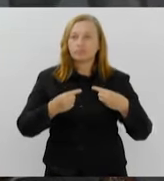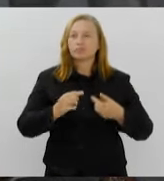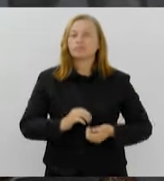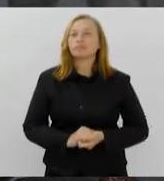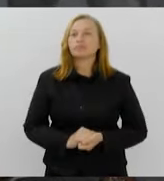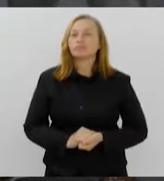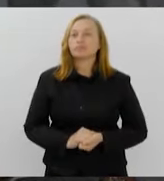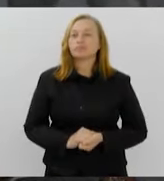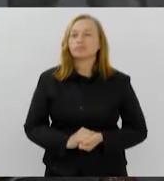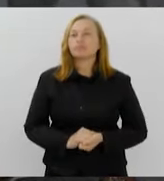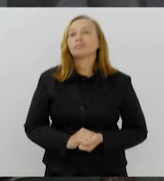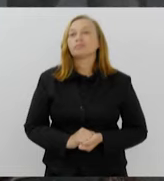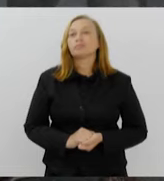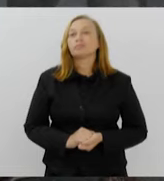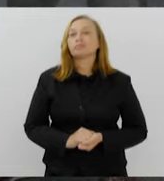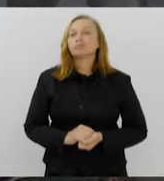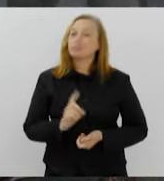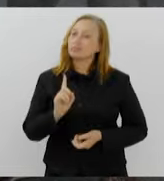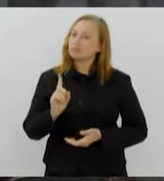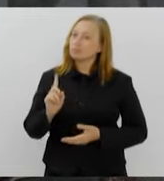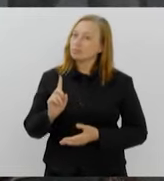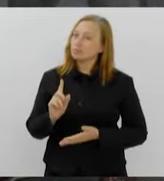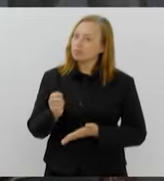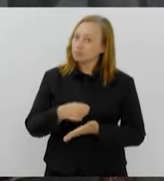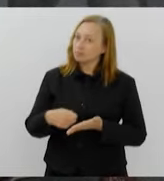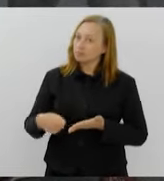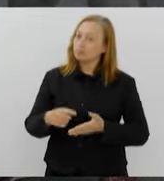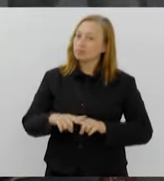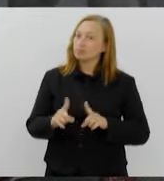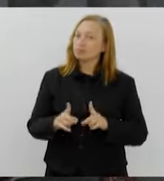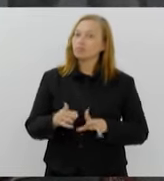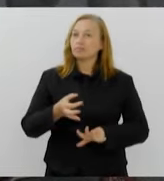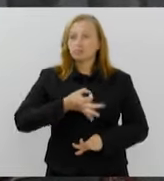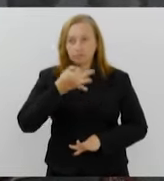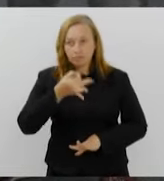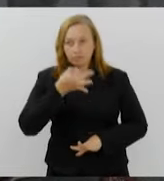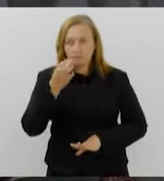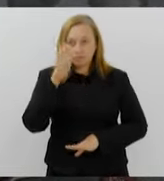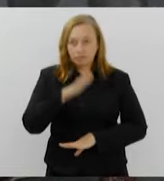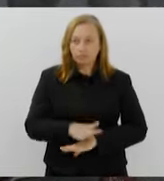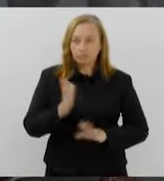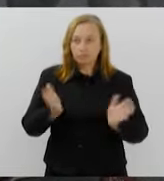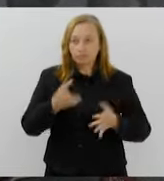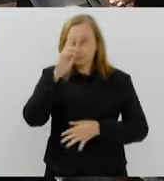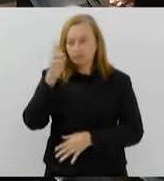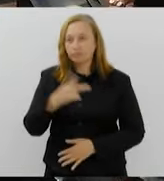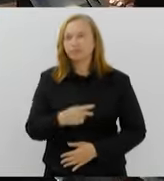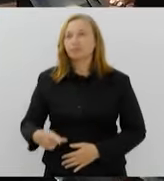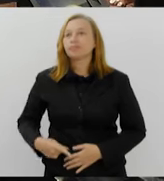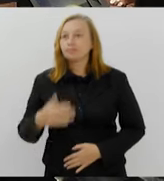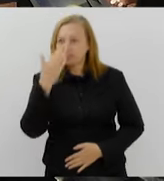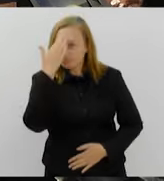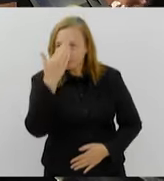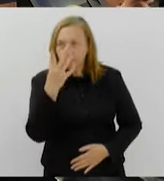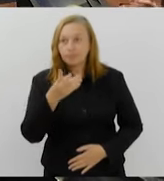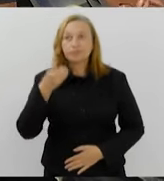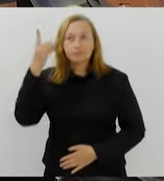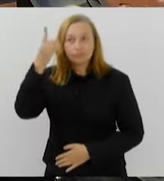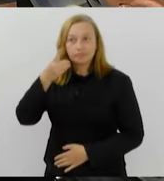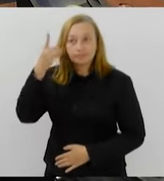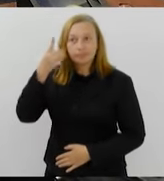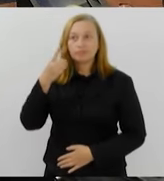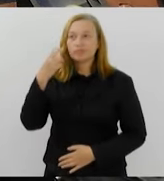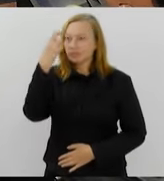não estamos evidentemente inscritos mas esse aqui é o nosso posicionamento na tarde de hoje senhor presidente agradeço deputada